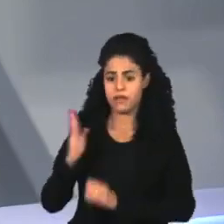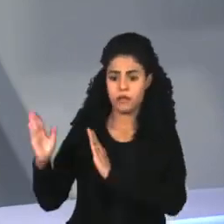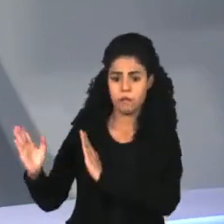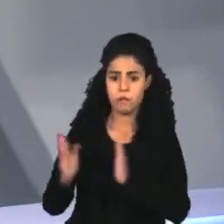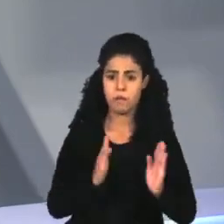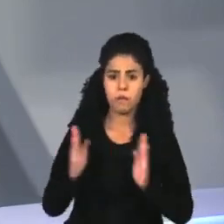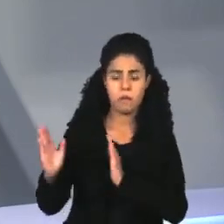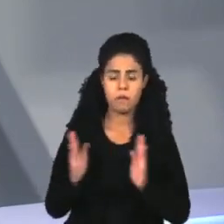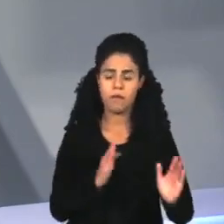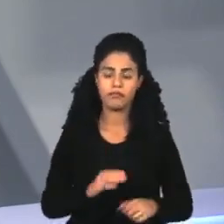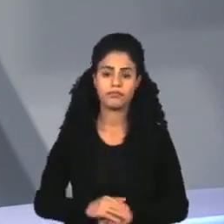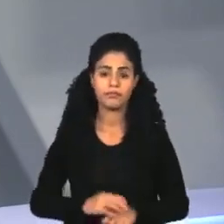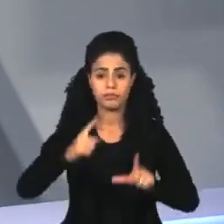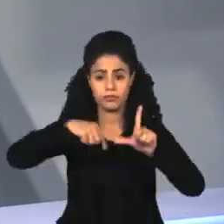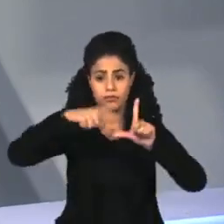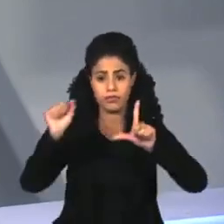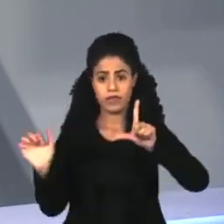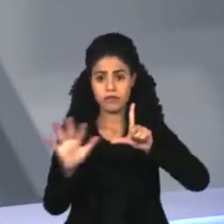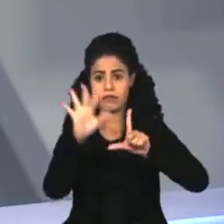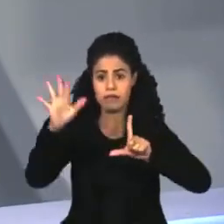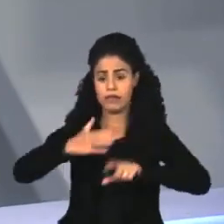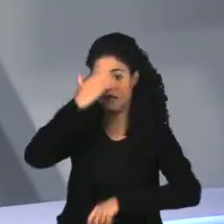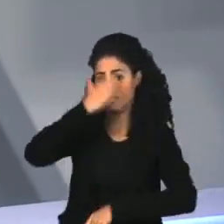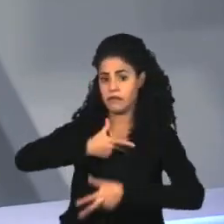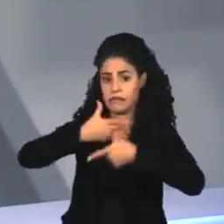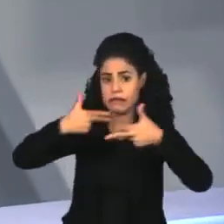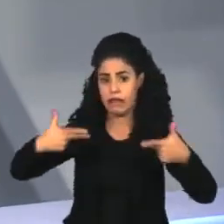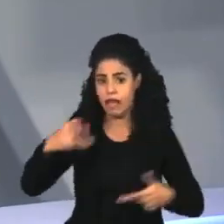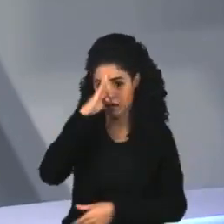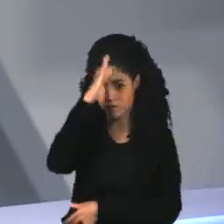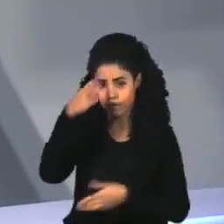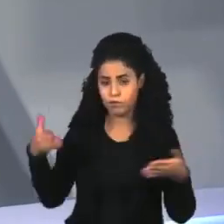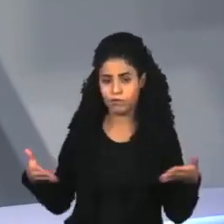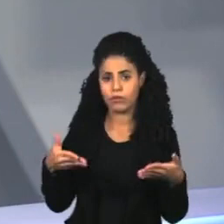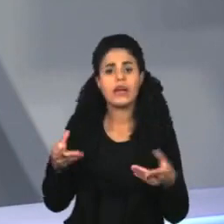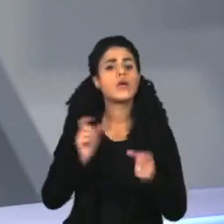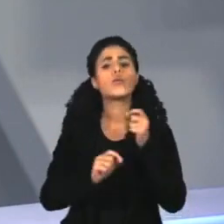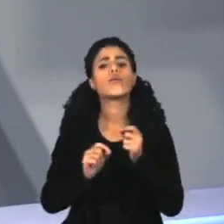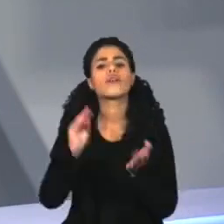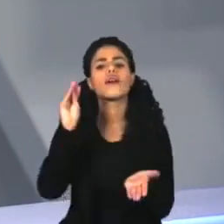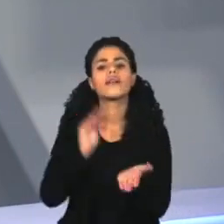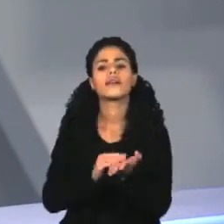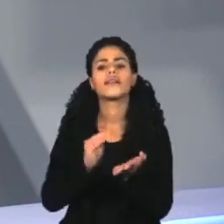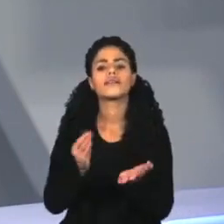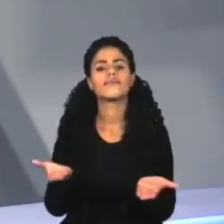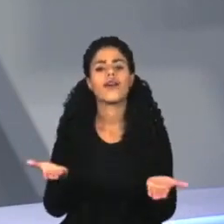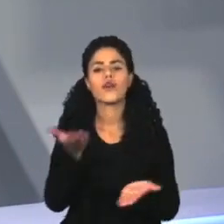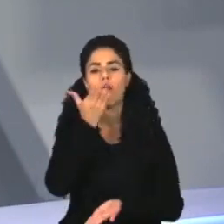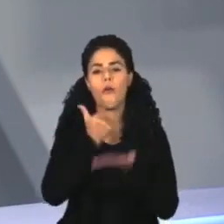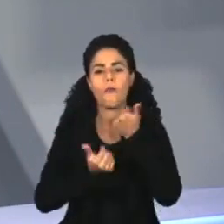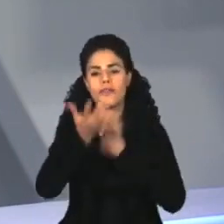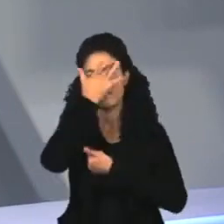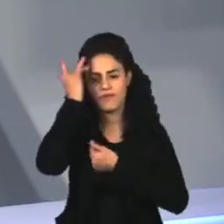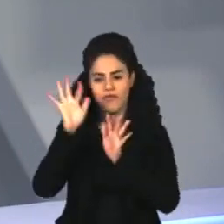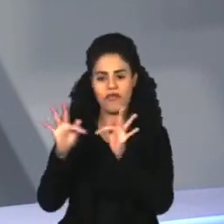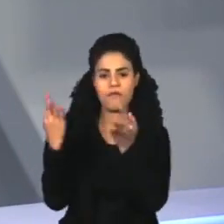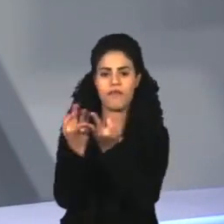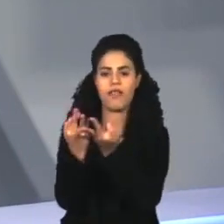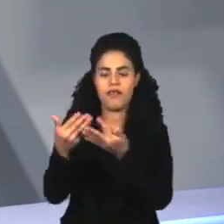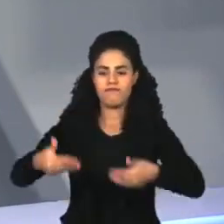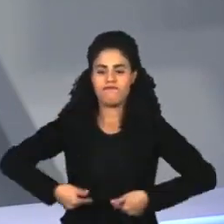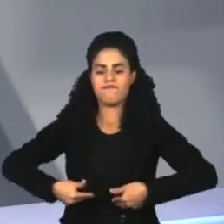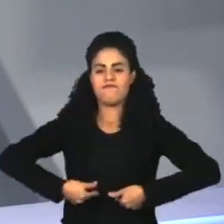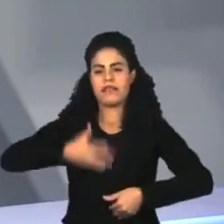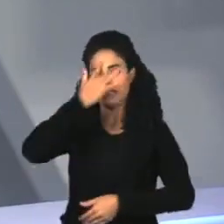A inflação dos alimentos e a pandemia são alguns dos motivos para o aumento da fome no mundo todo. De acordo com um relatório da FAO, órgão